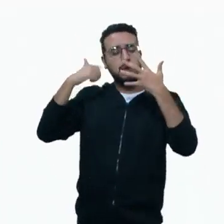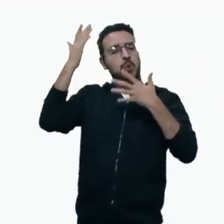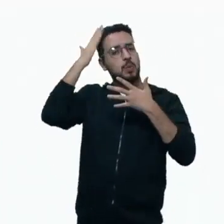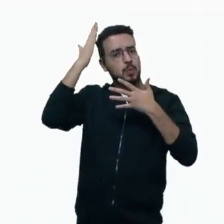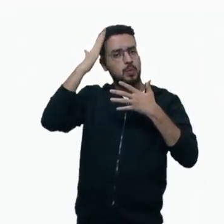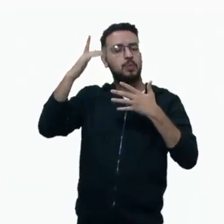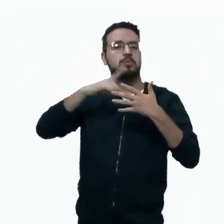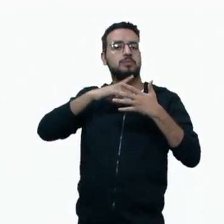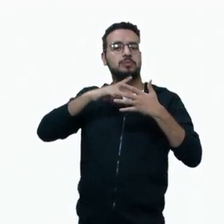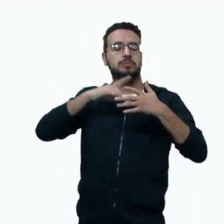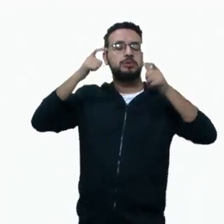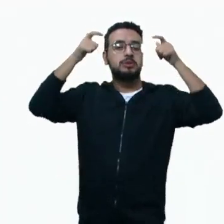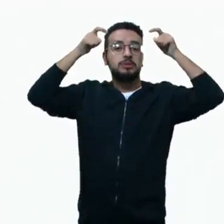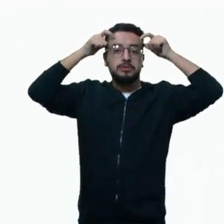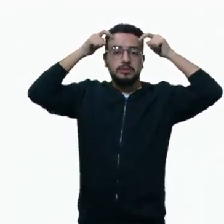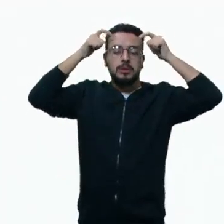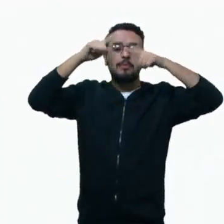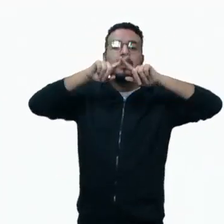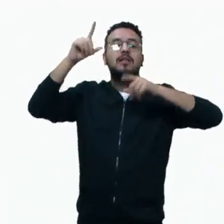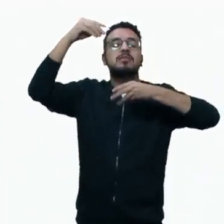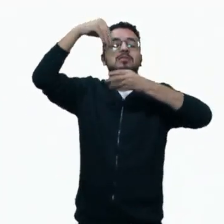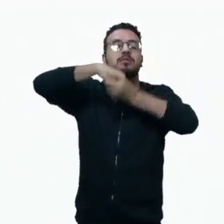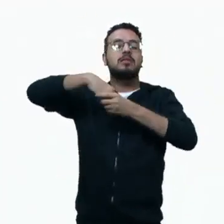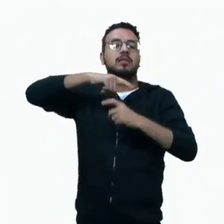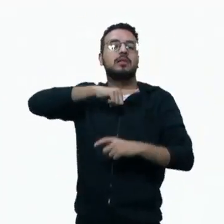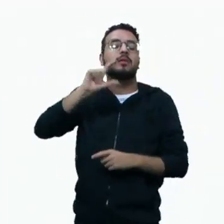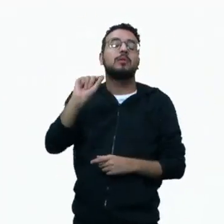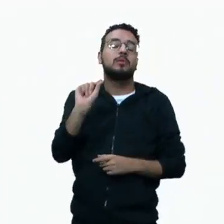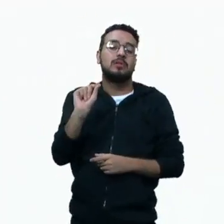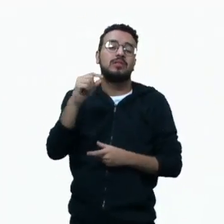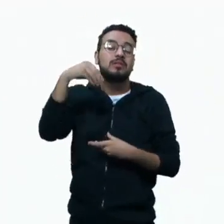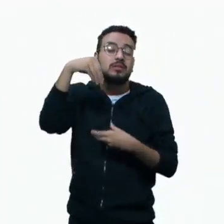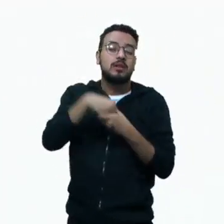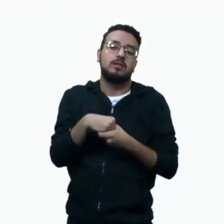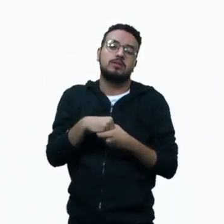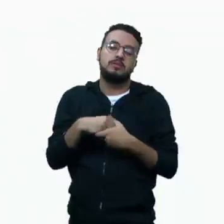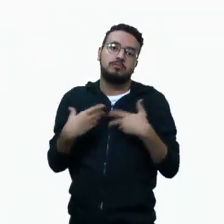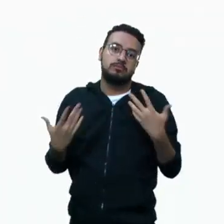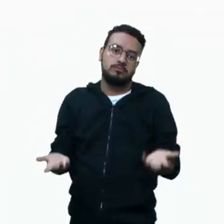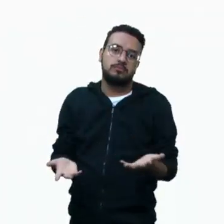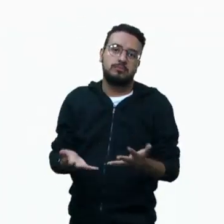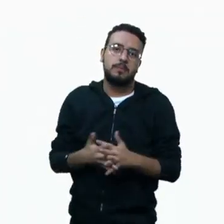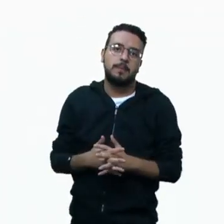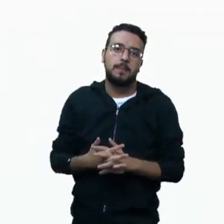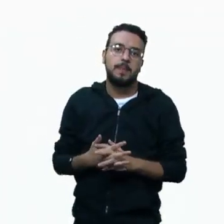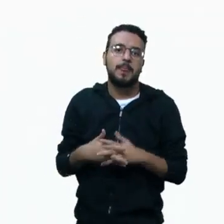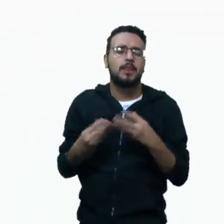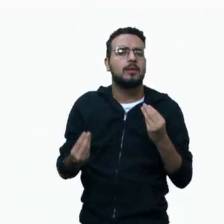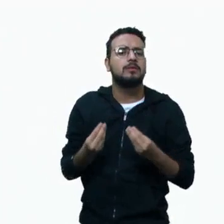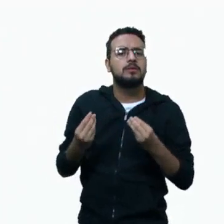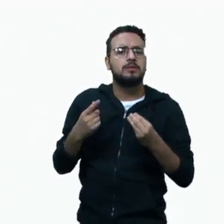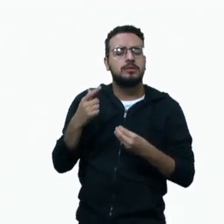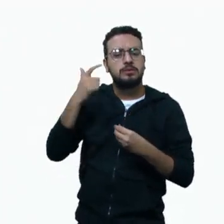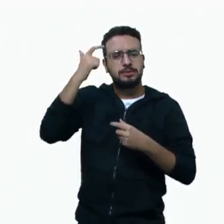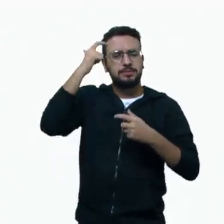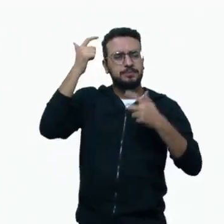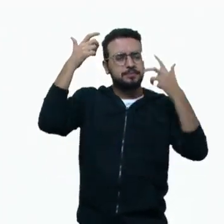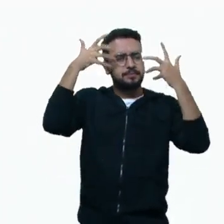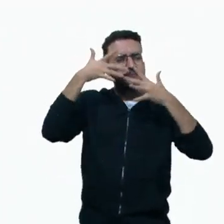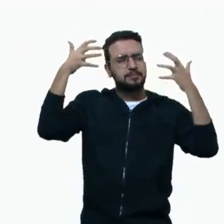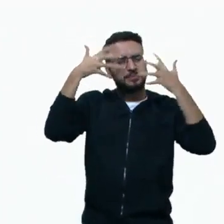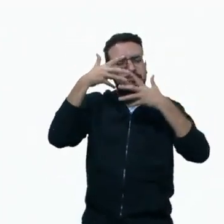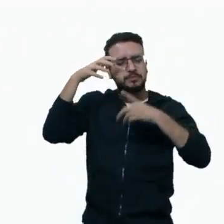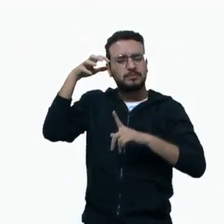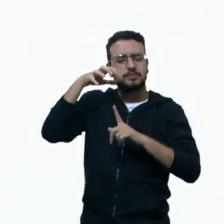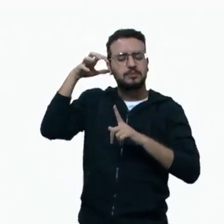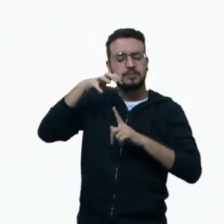tenho dentro desse sistema, como estrutura em si? como esse sistema ele vai influenciar